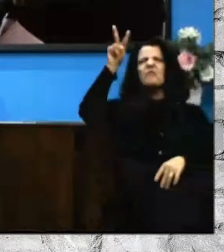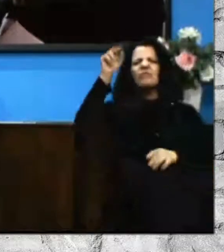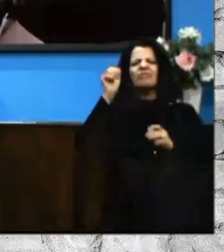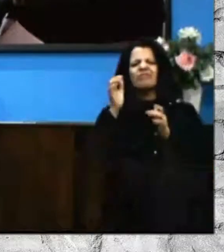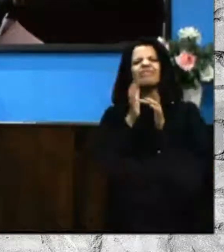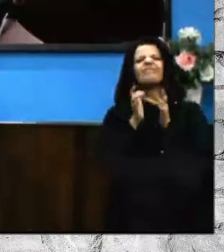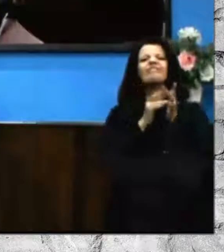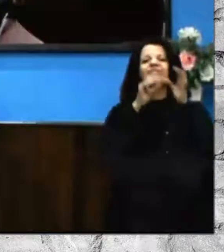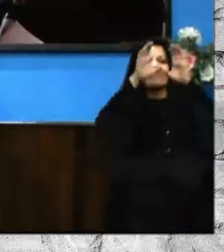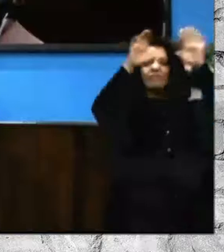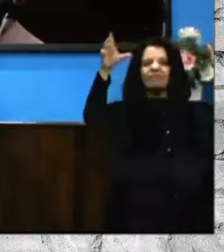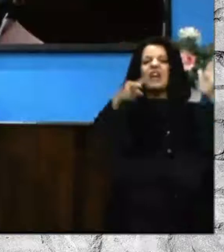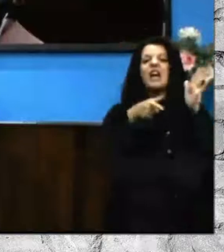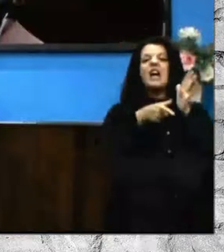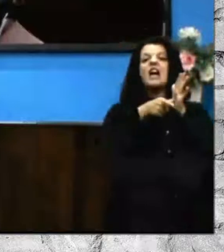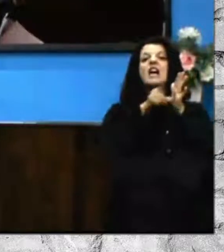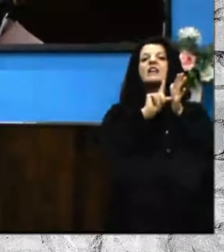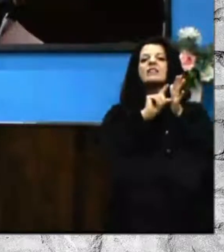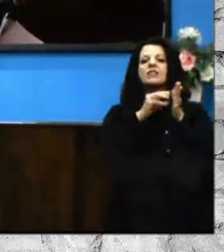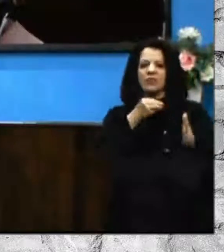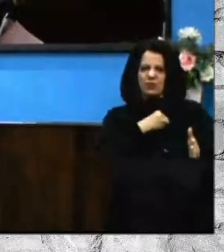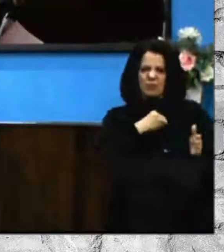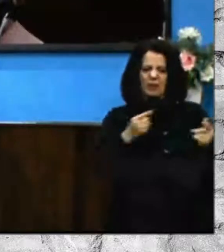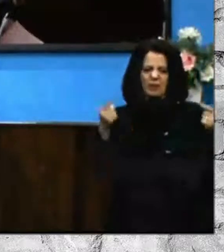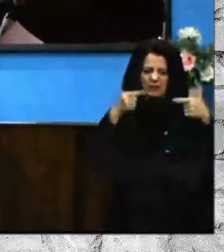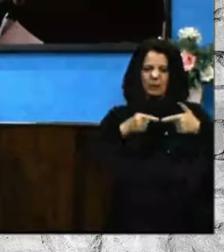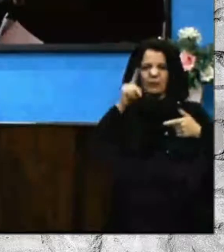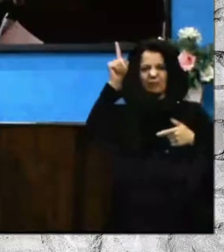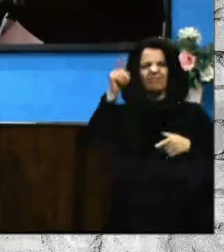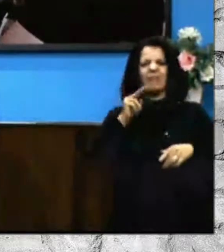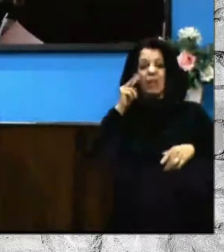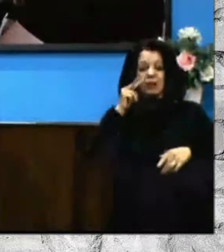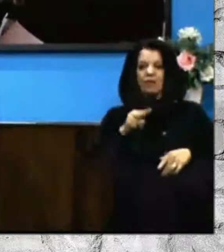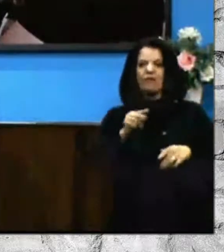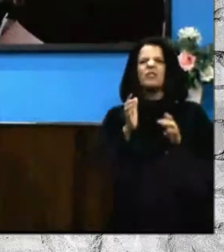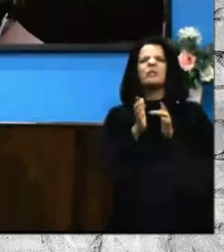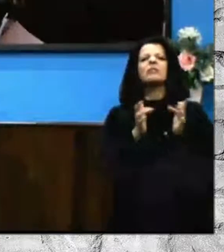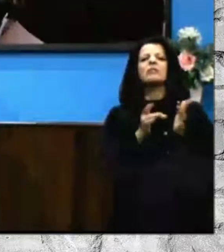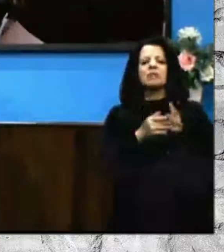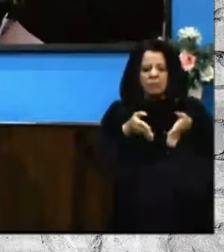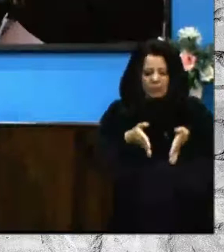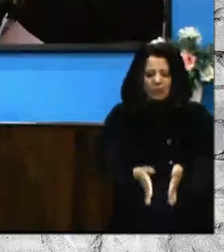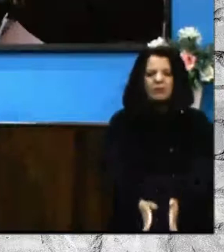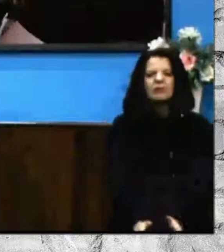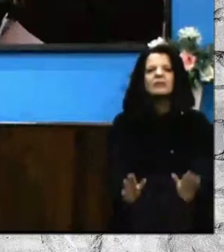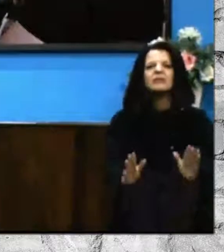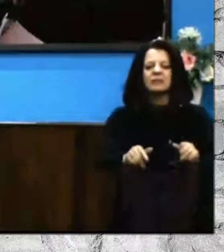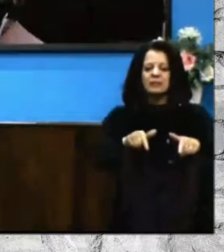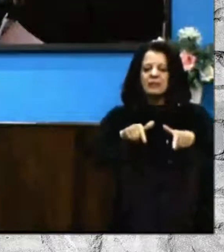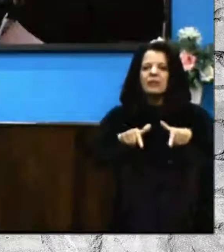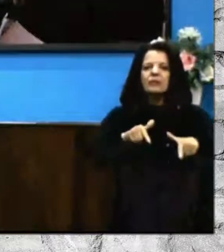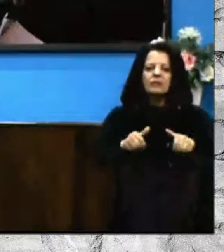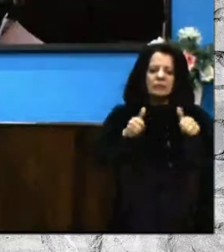cair. Ele tinha visto Jesus no nascimento, no crescimento, na carpintaria, no batismo e